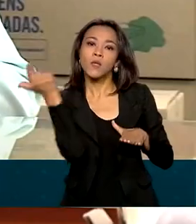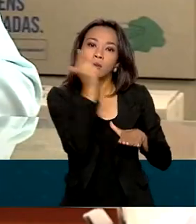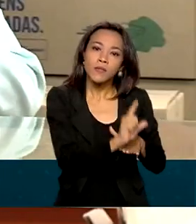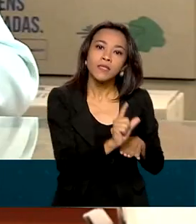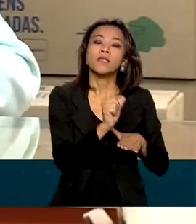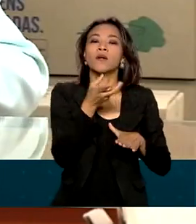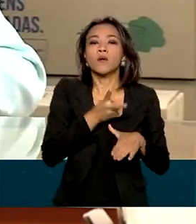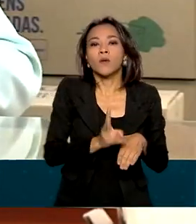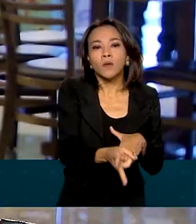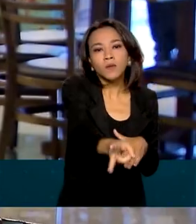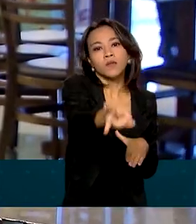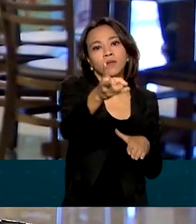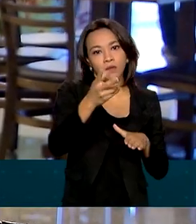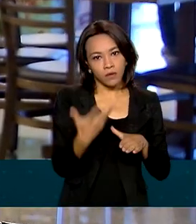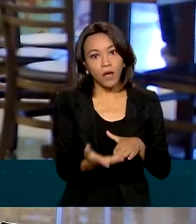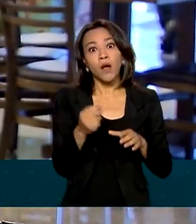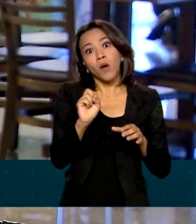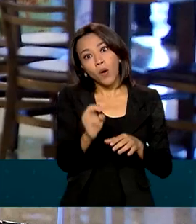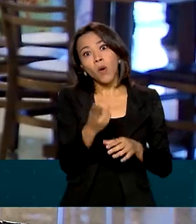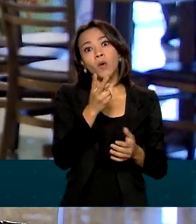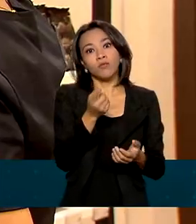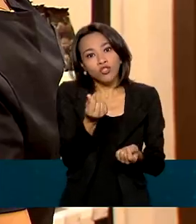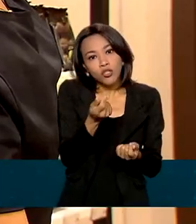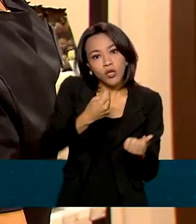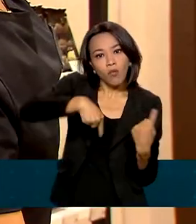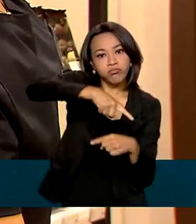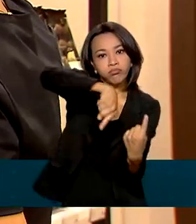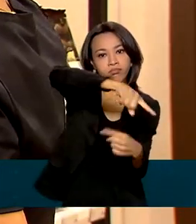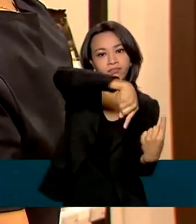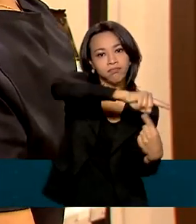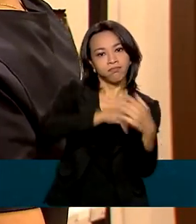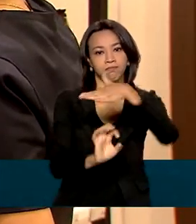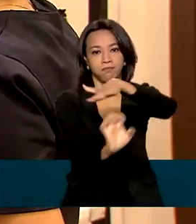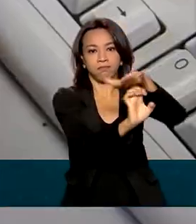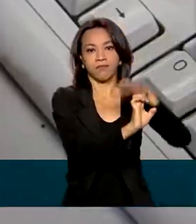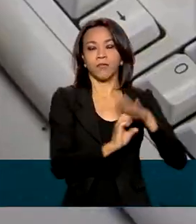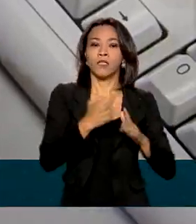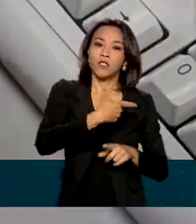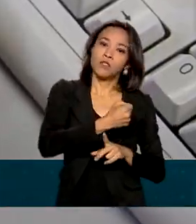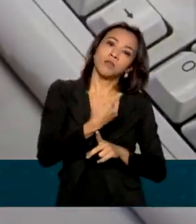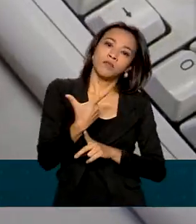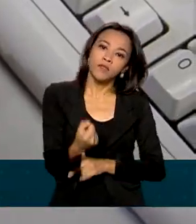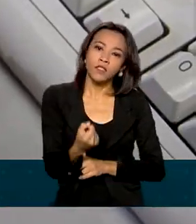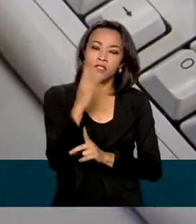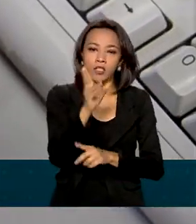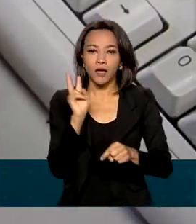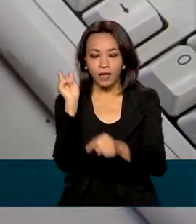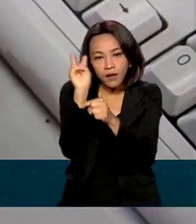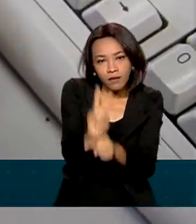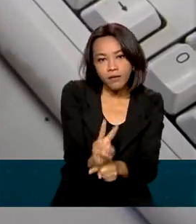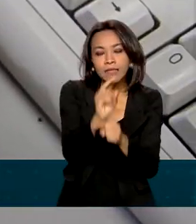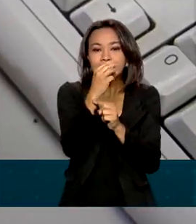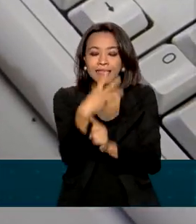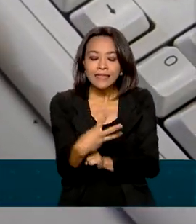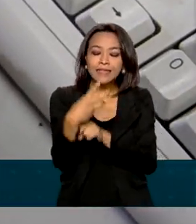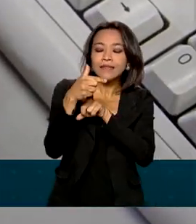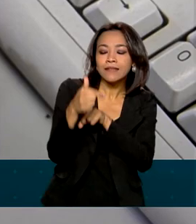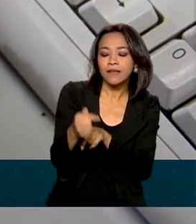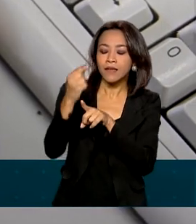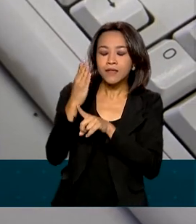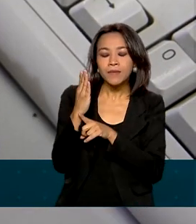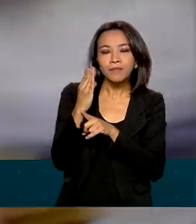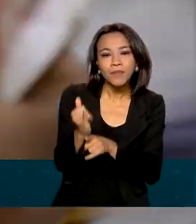investimentos ou mesmo manter o capital de giro. Só em 2020, foram emprestados R$ 37,5